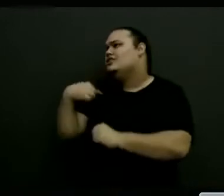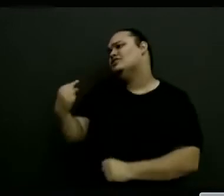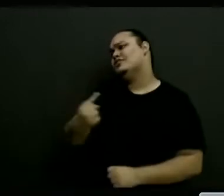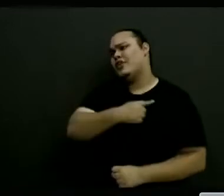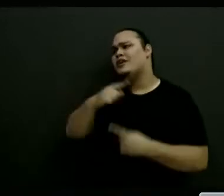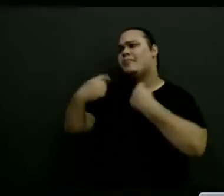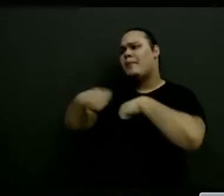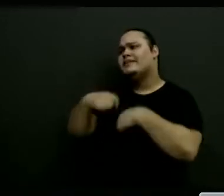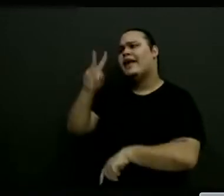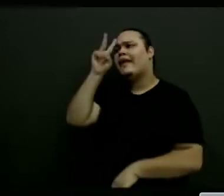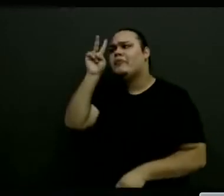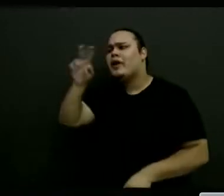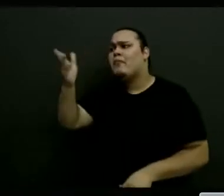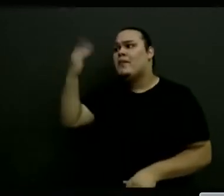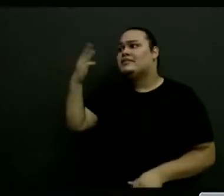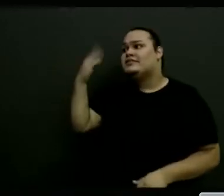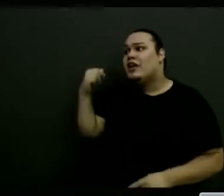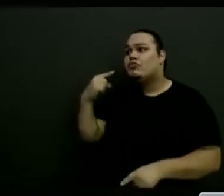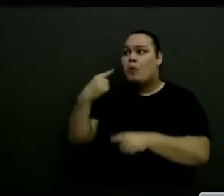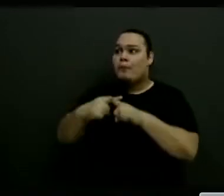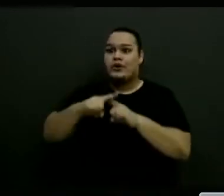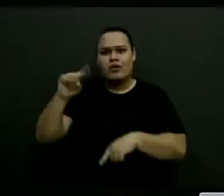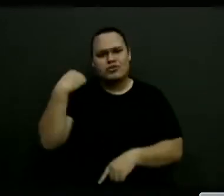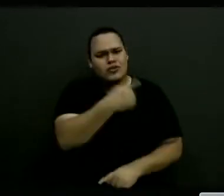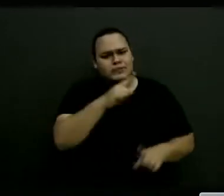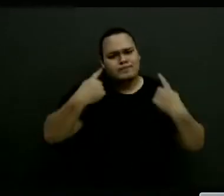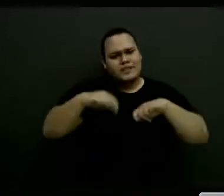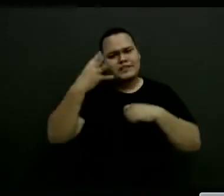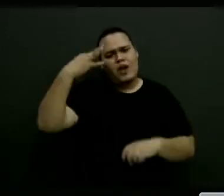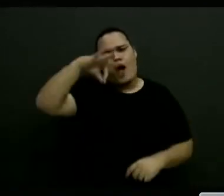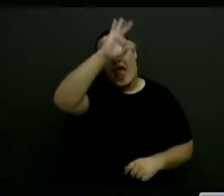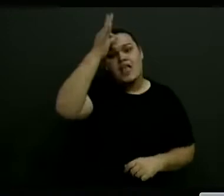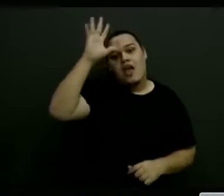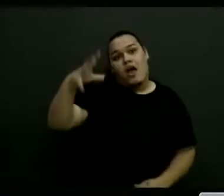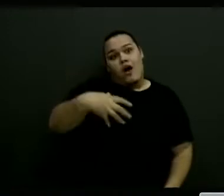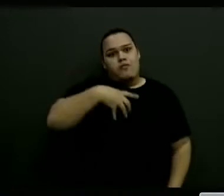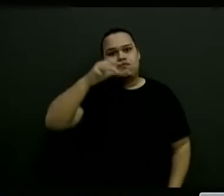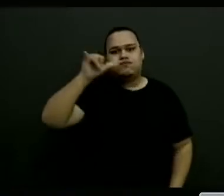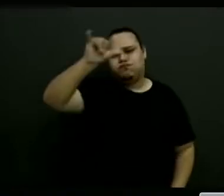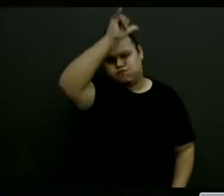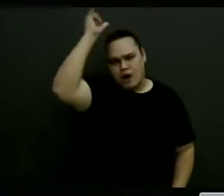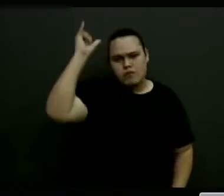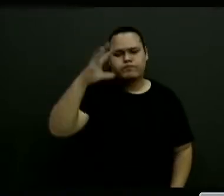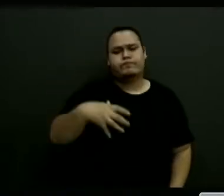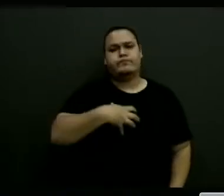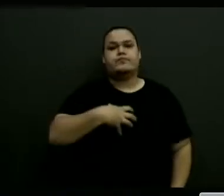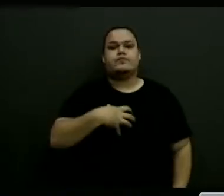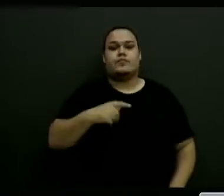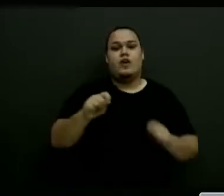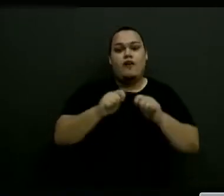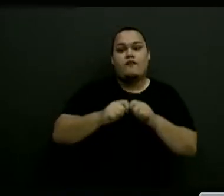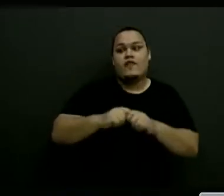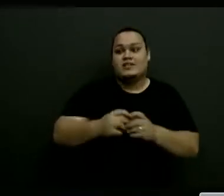se requer o dunamis de Deus, para que os nossos templos possam estar cheios pelas multidões,